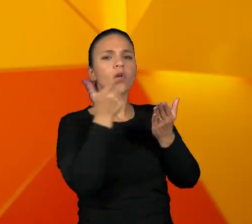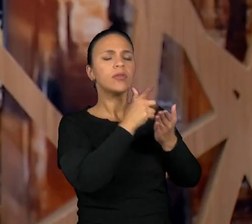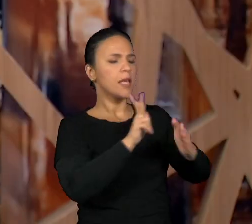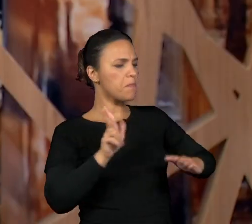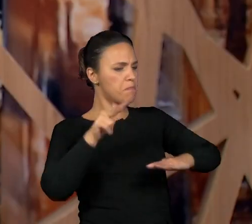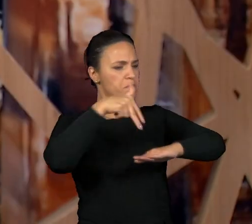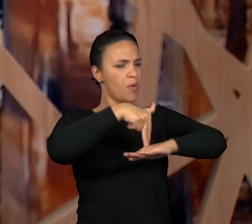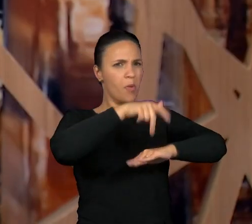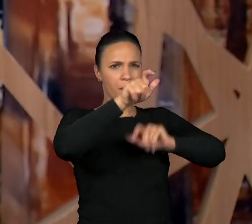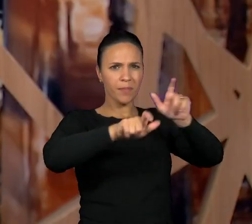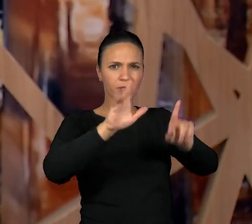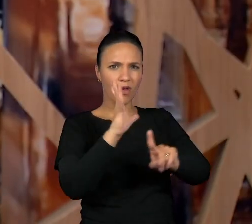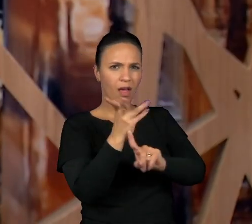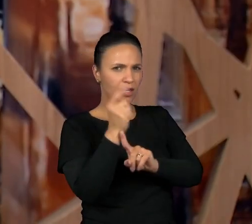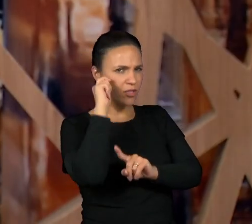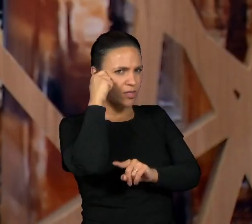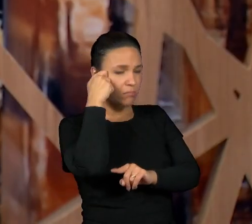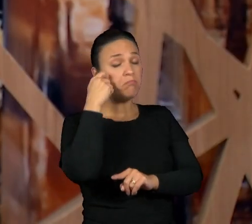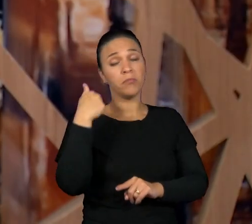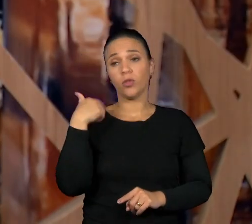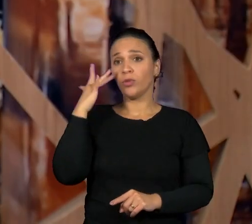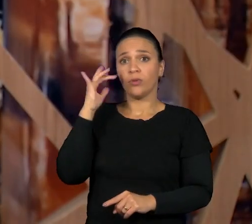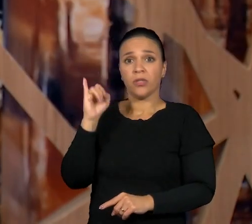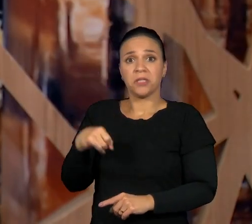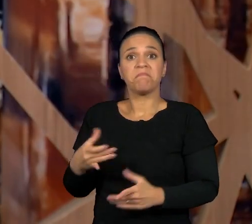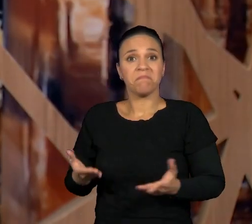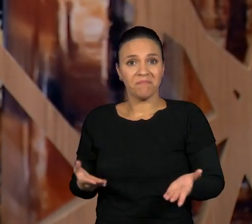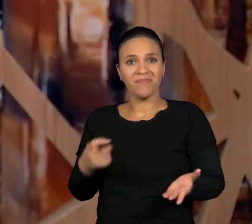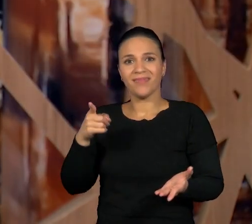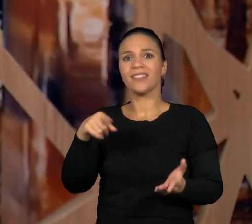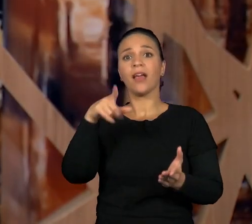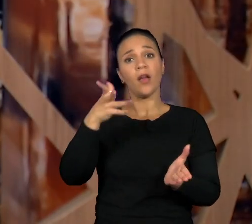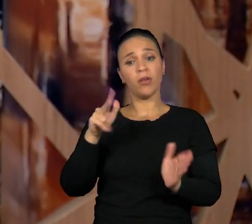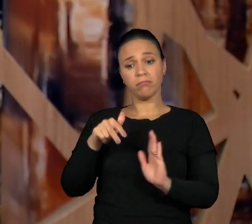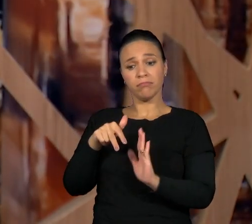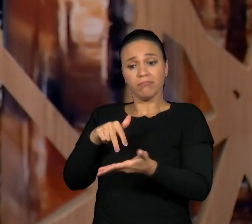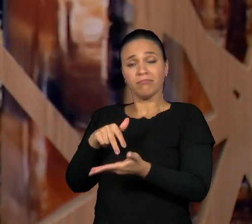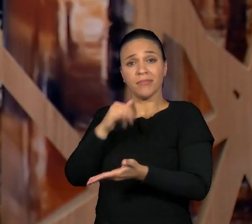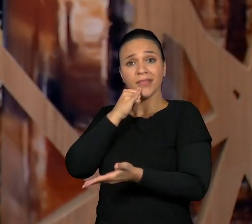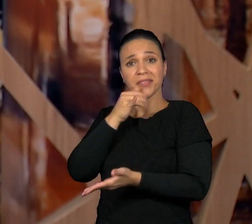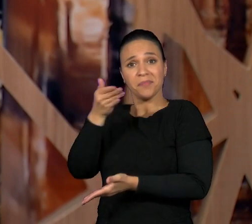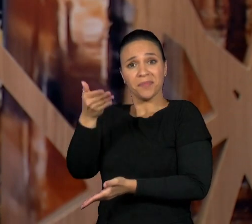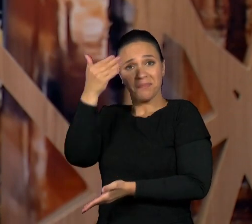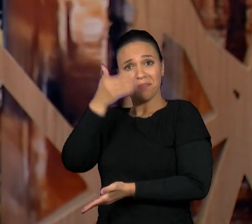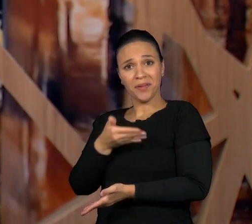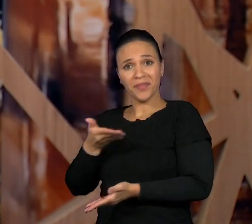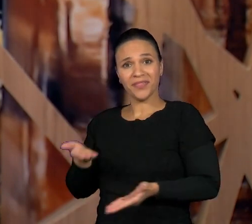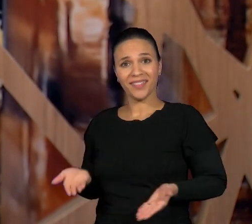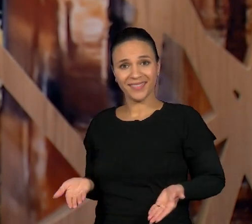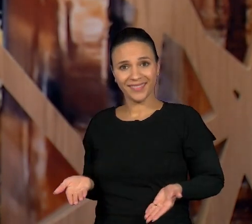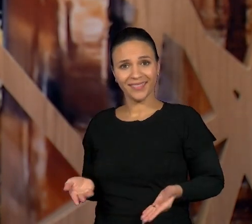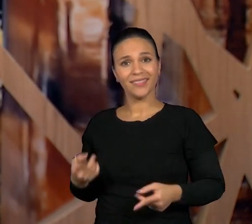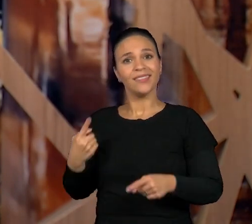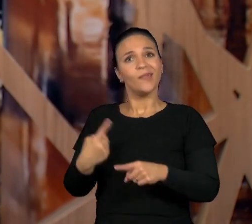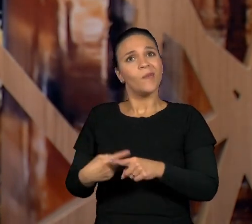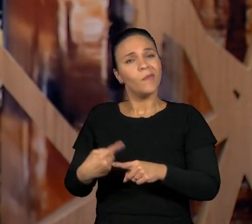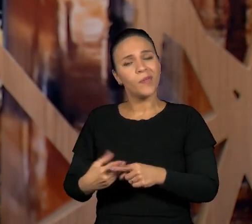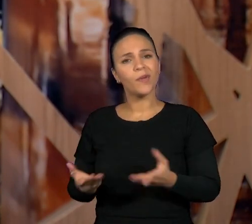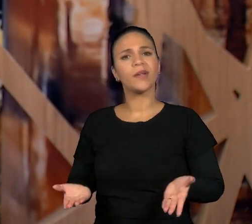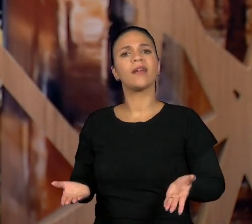negros? Eu acredito que sim, e o próprio programa Estação Livre é prova disso. Esse corpo